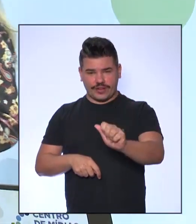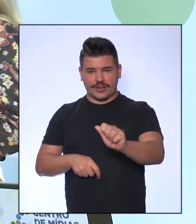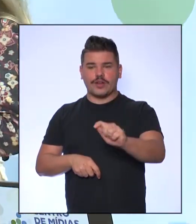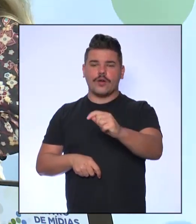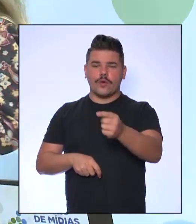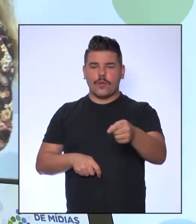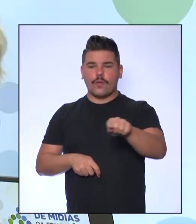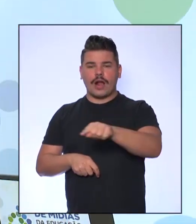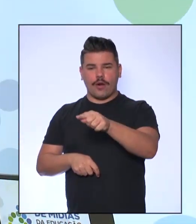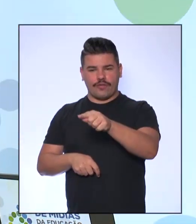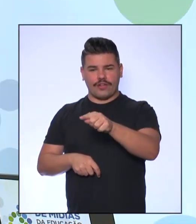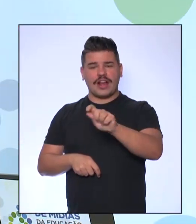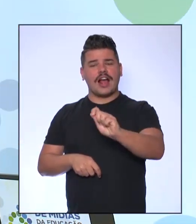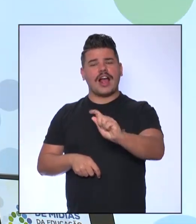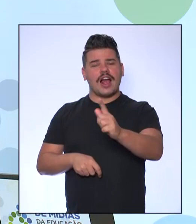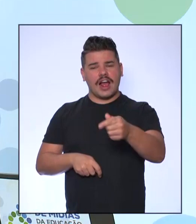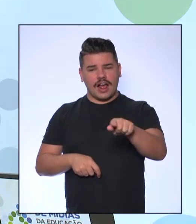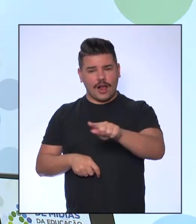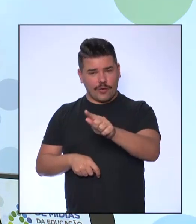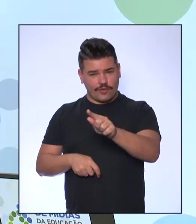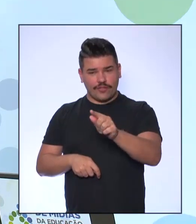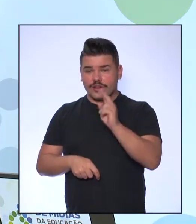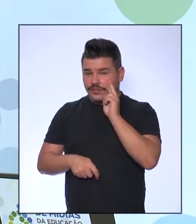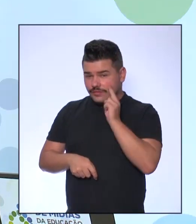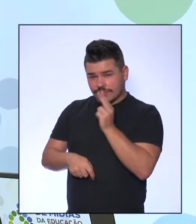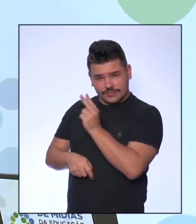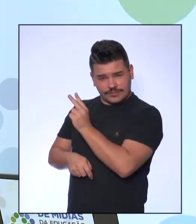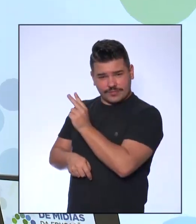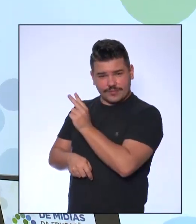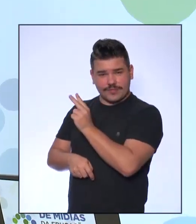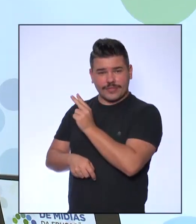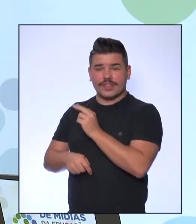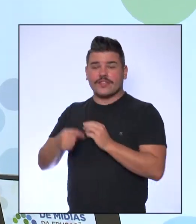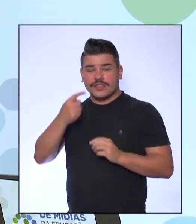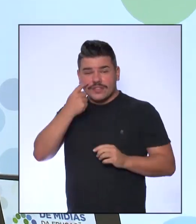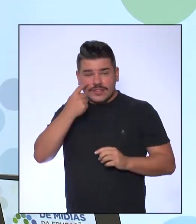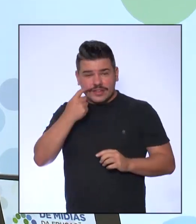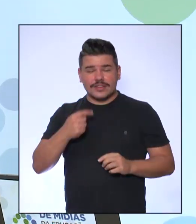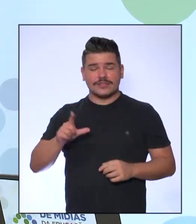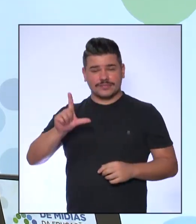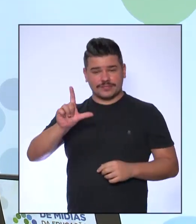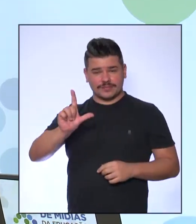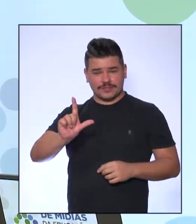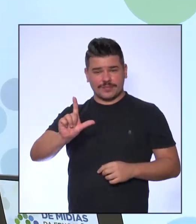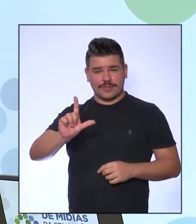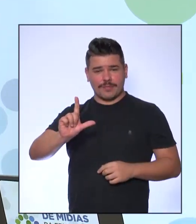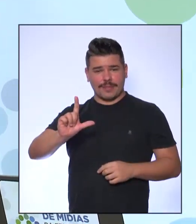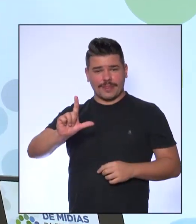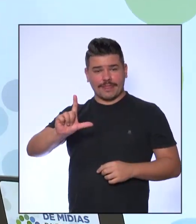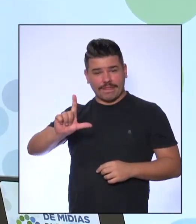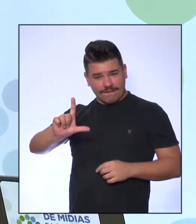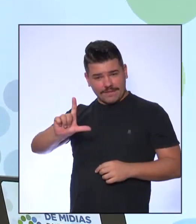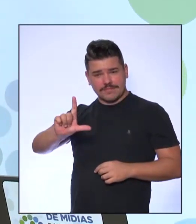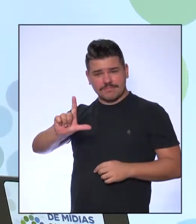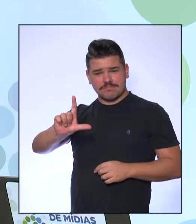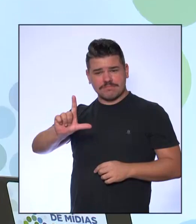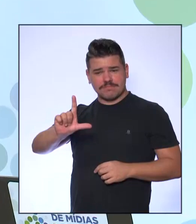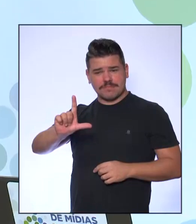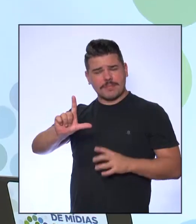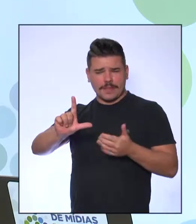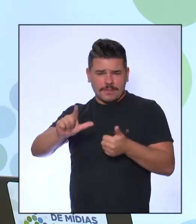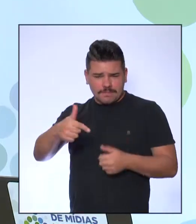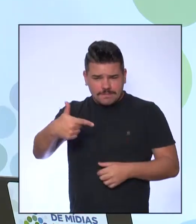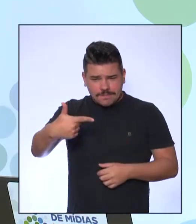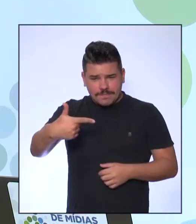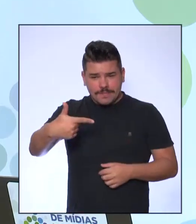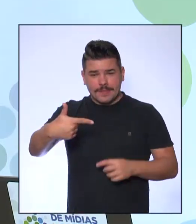alfa. Se eu olhar para a figura do triângulo, esse lado aqui e este lado aqui